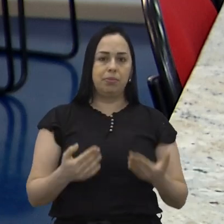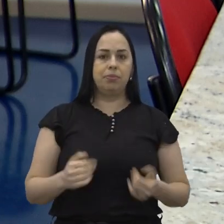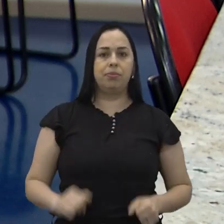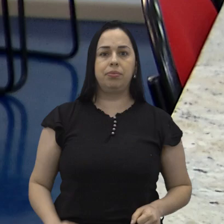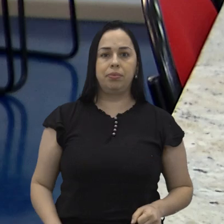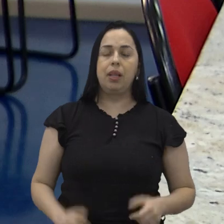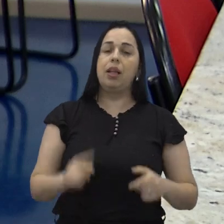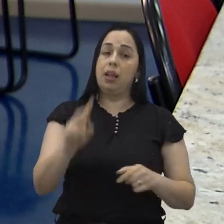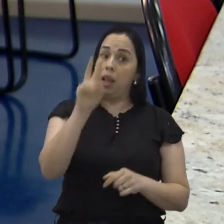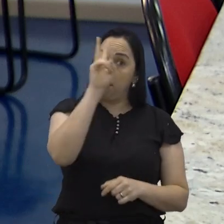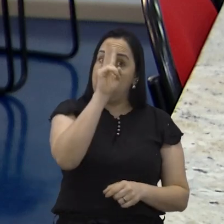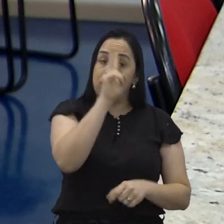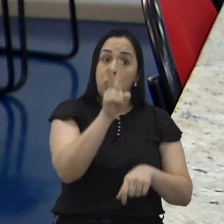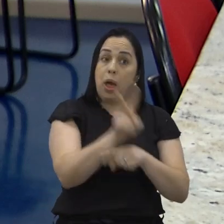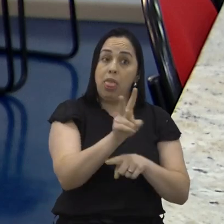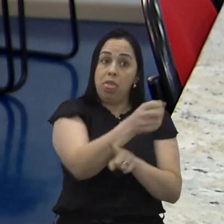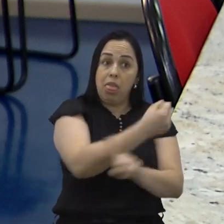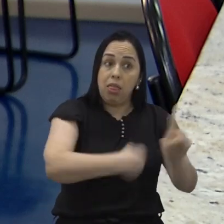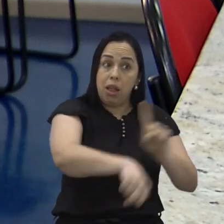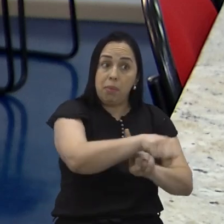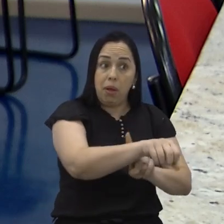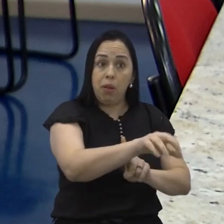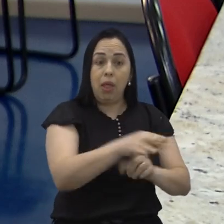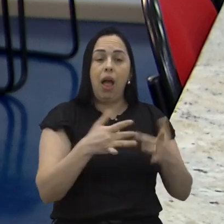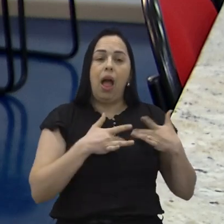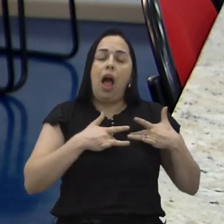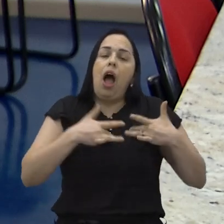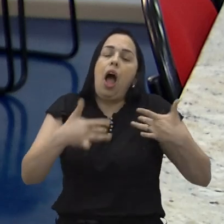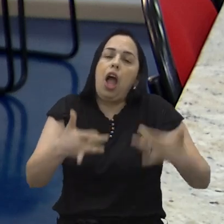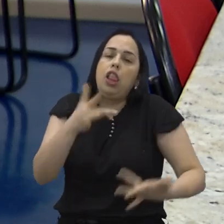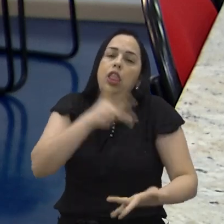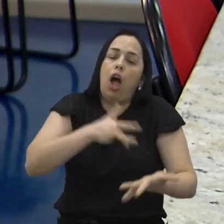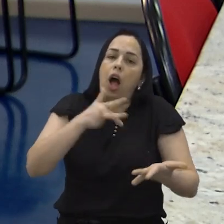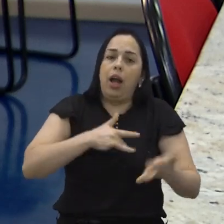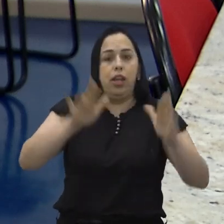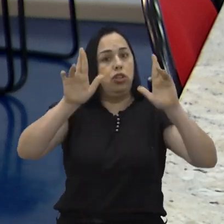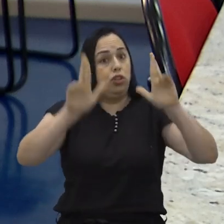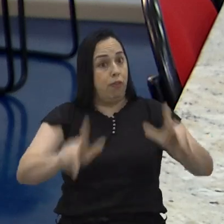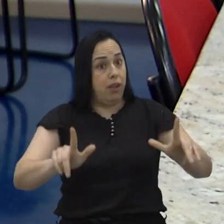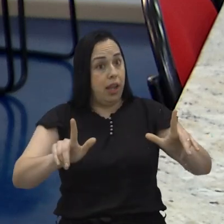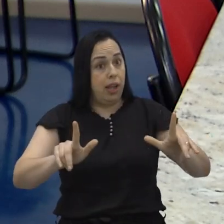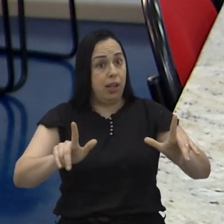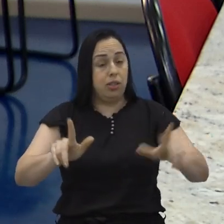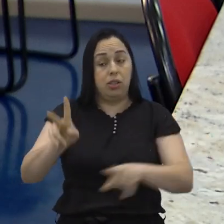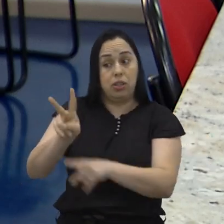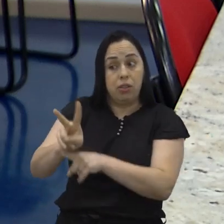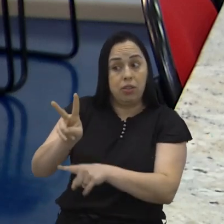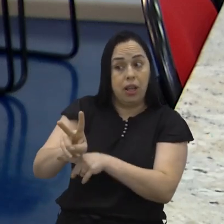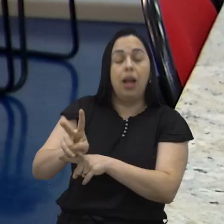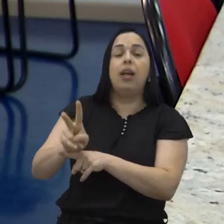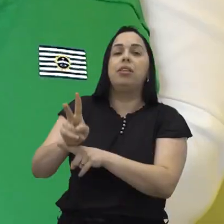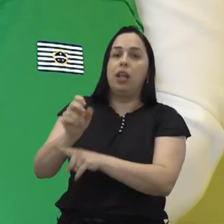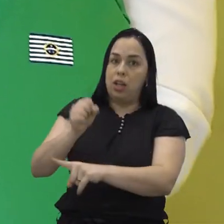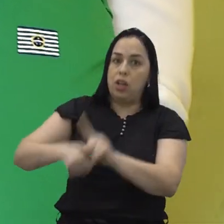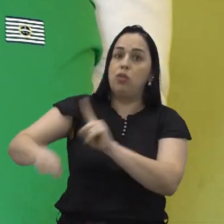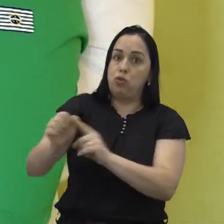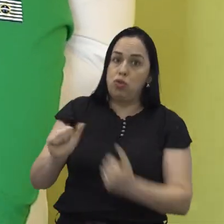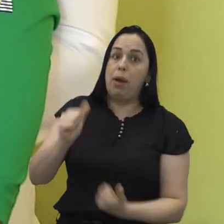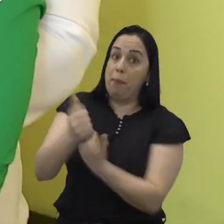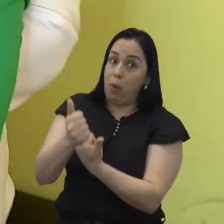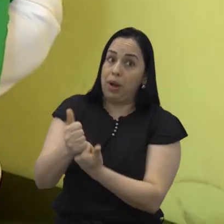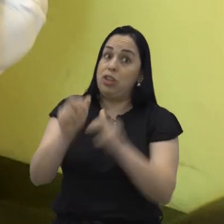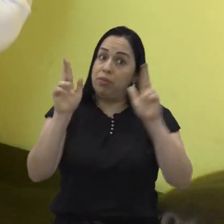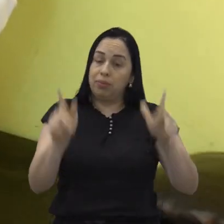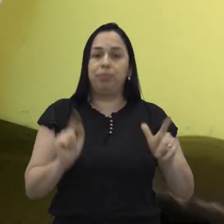ao assistencialismo. Lembrando que assistencialismo é diferente de assistência social.